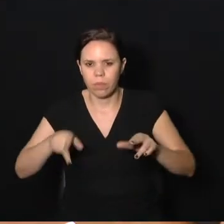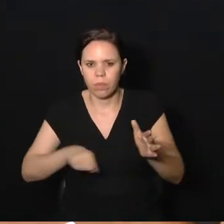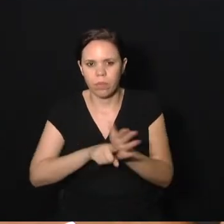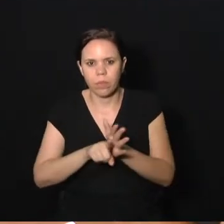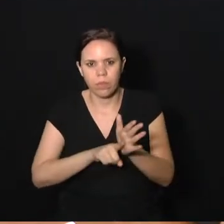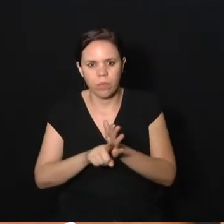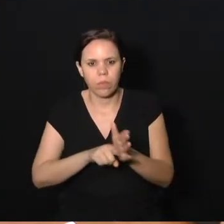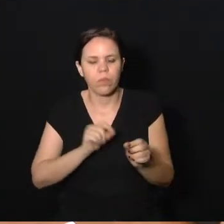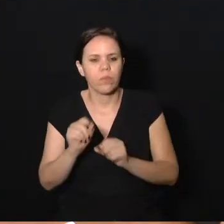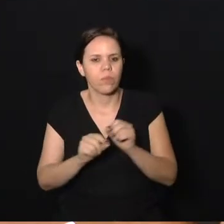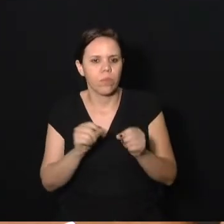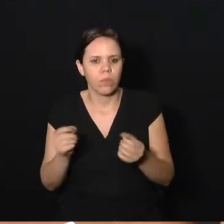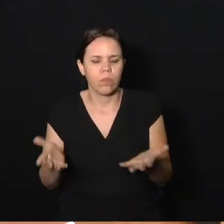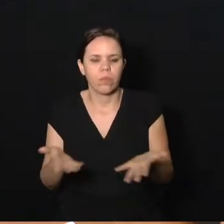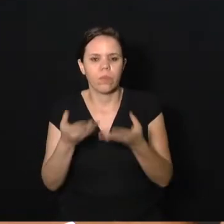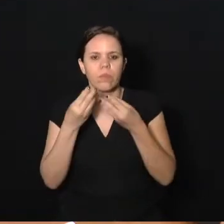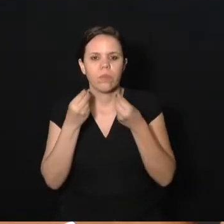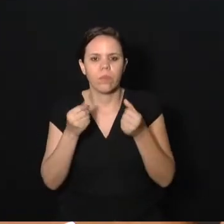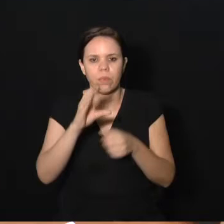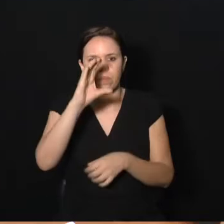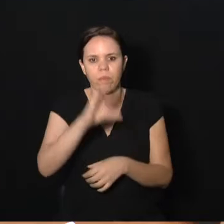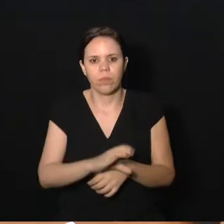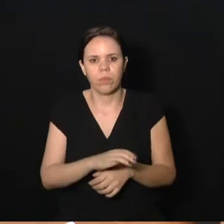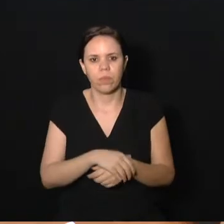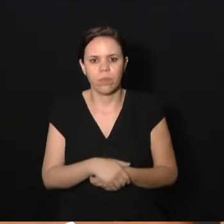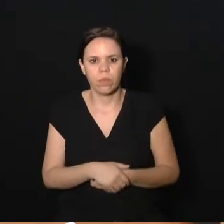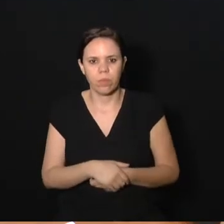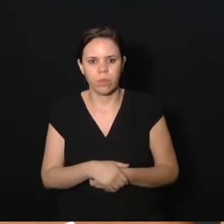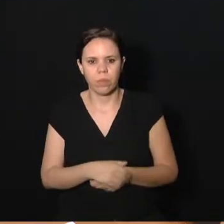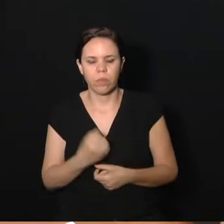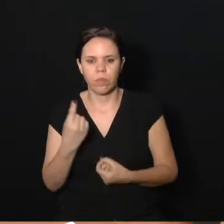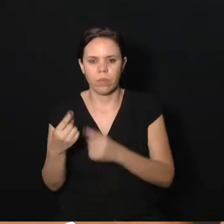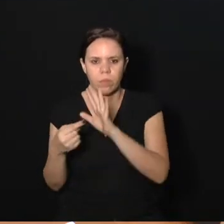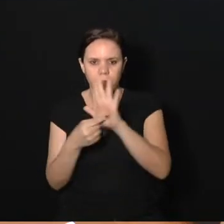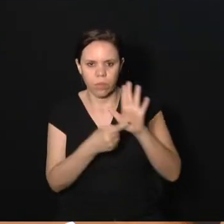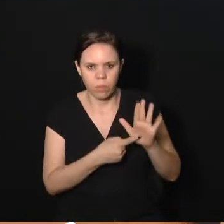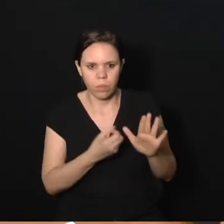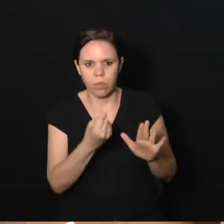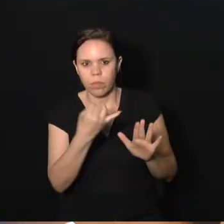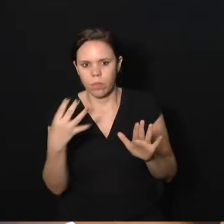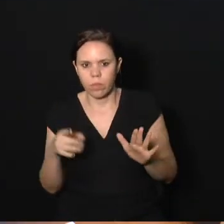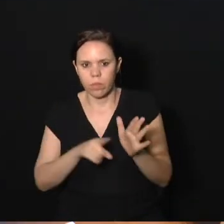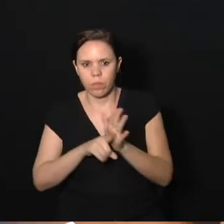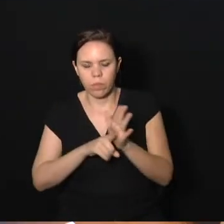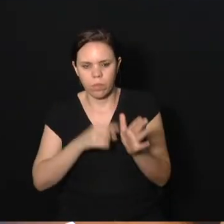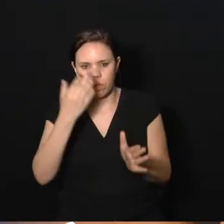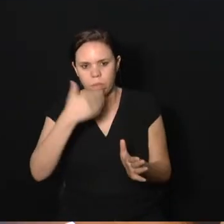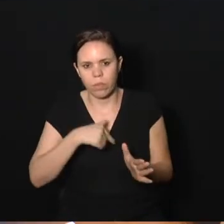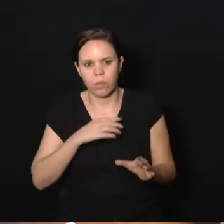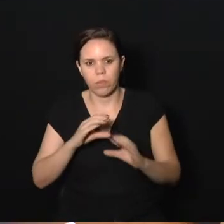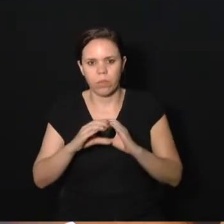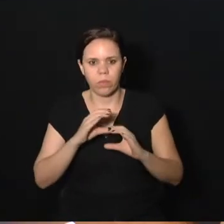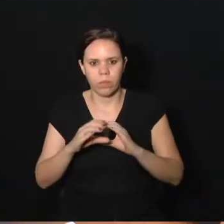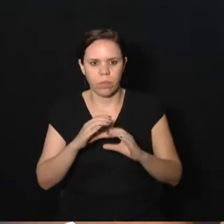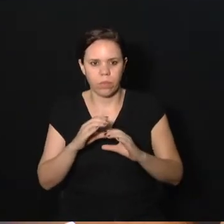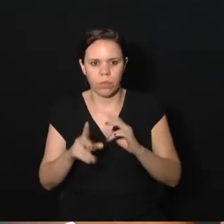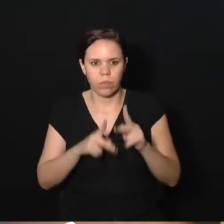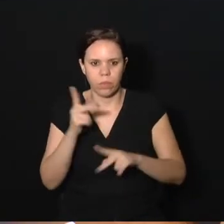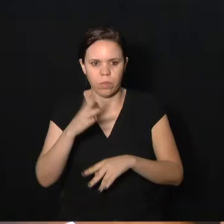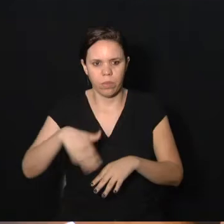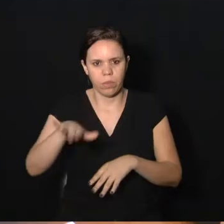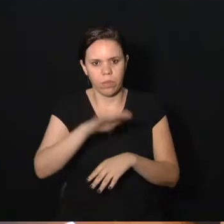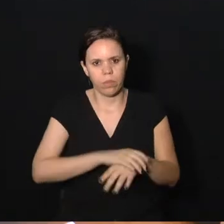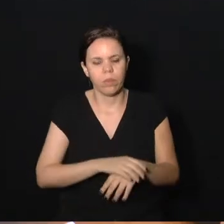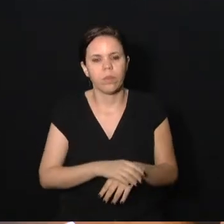o que é que leva à qualidade de vida do cidadão. Então, alguns dos indicadores é justamente a comunicação entre a